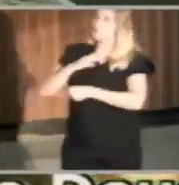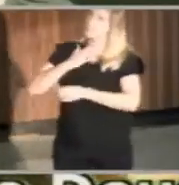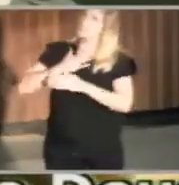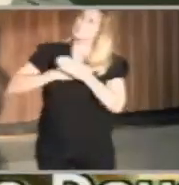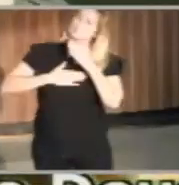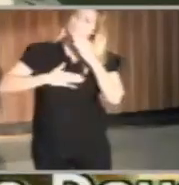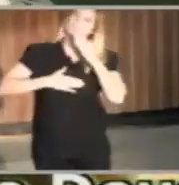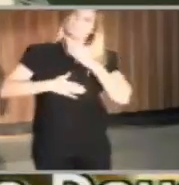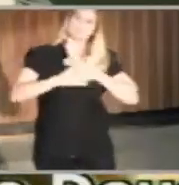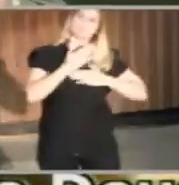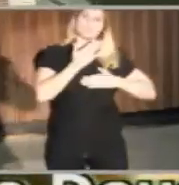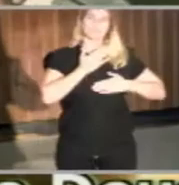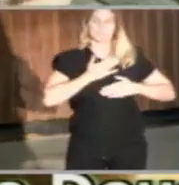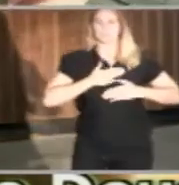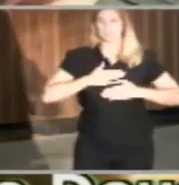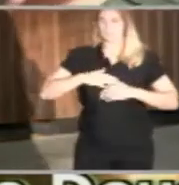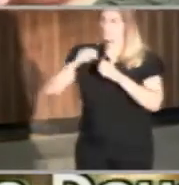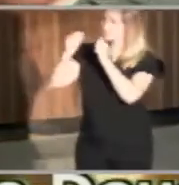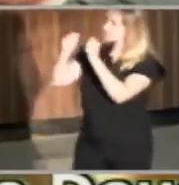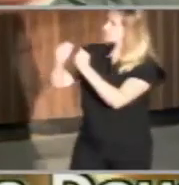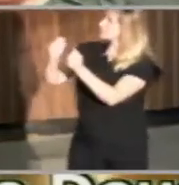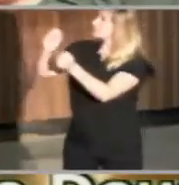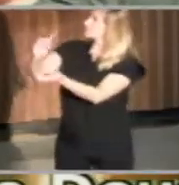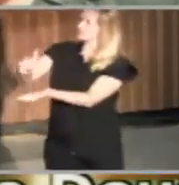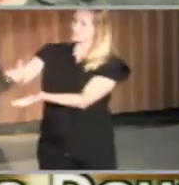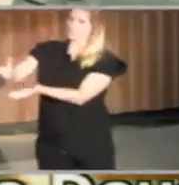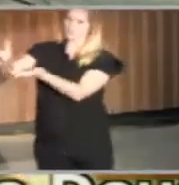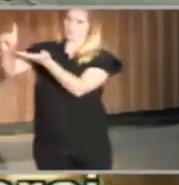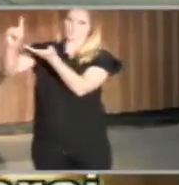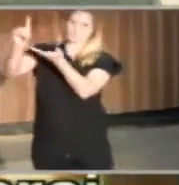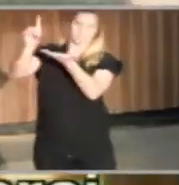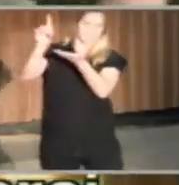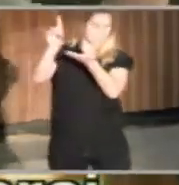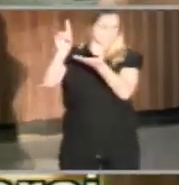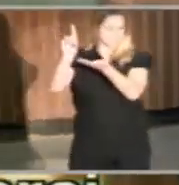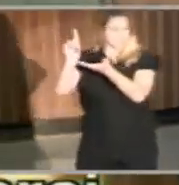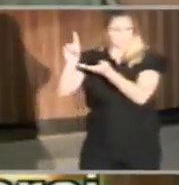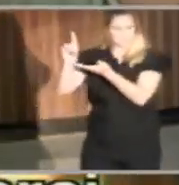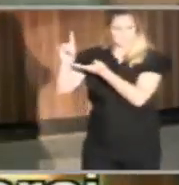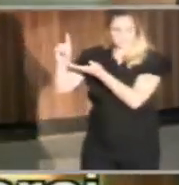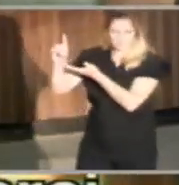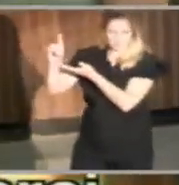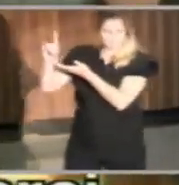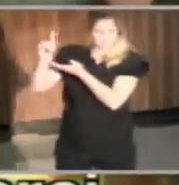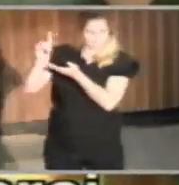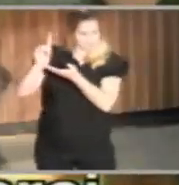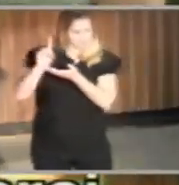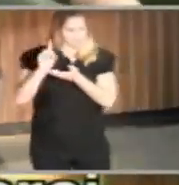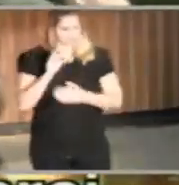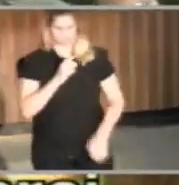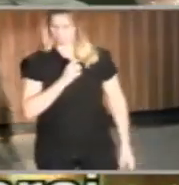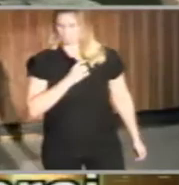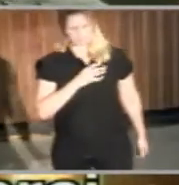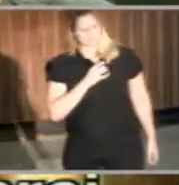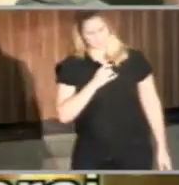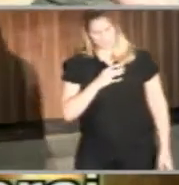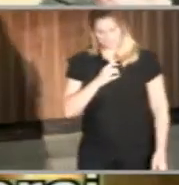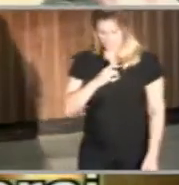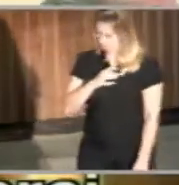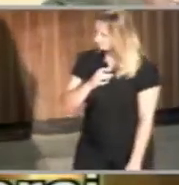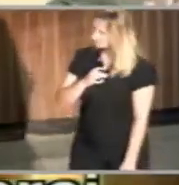seguro, descansando. Eu quero ouvir a sua voz agora. Não descerei